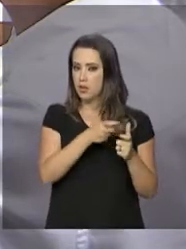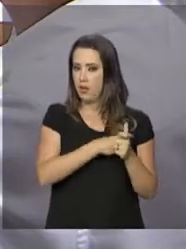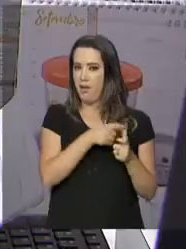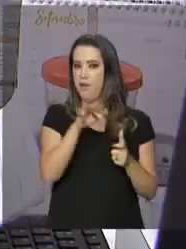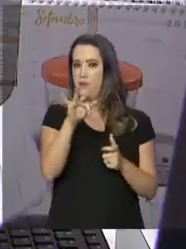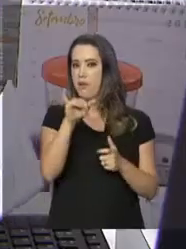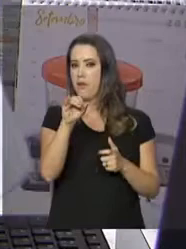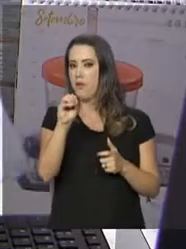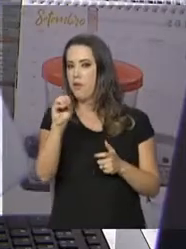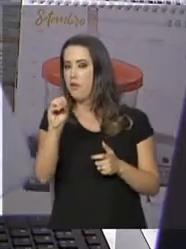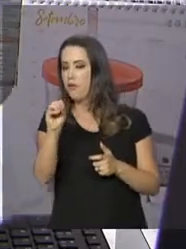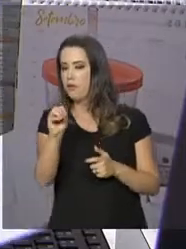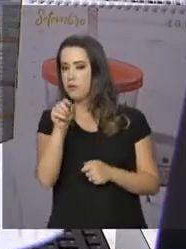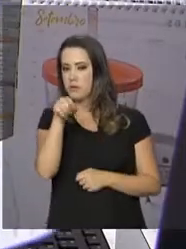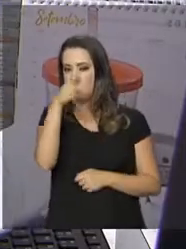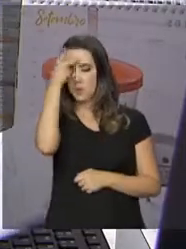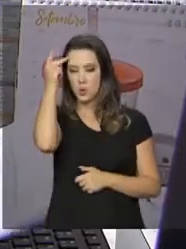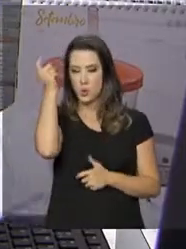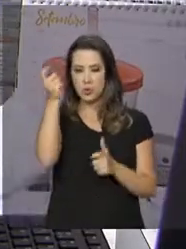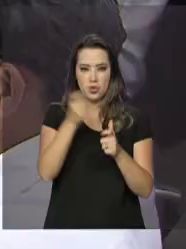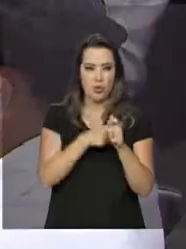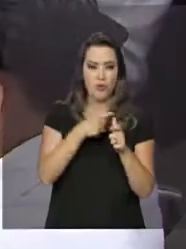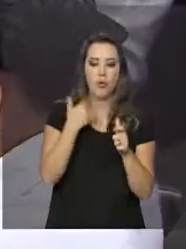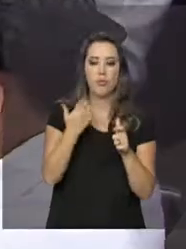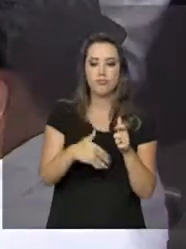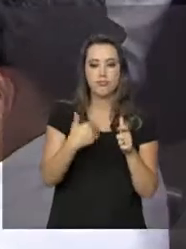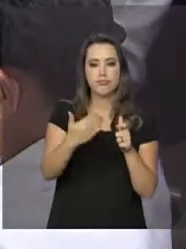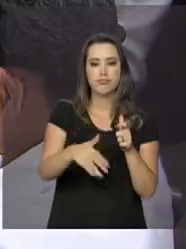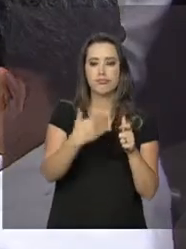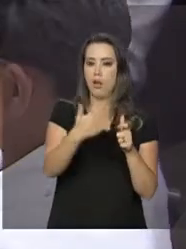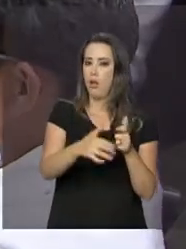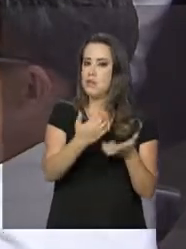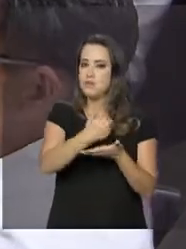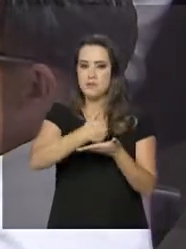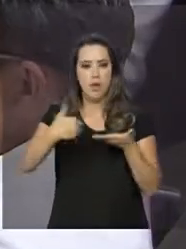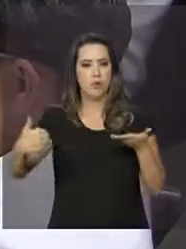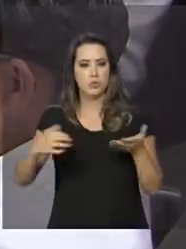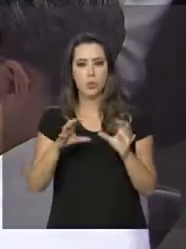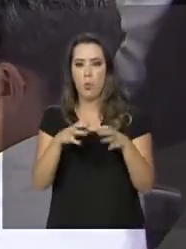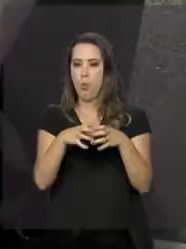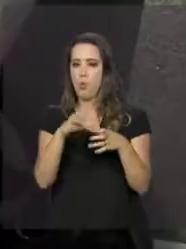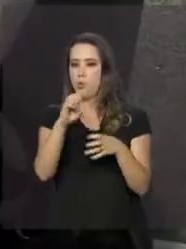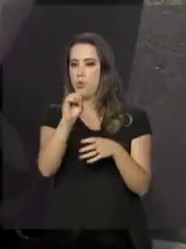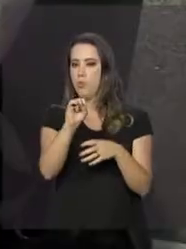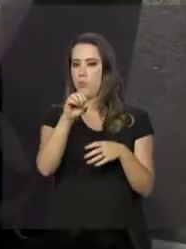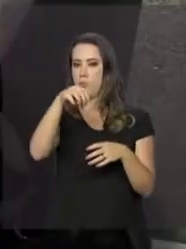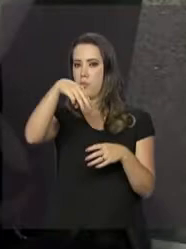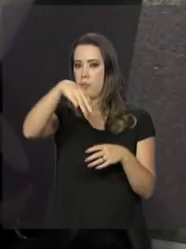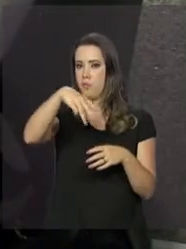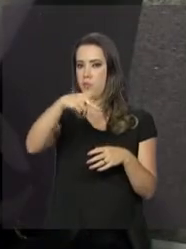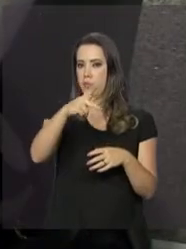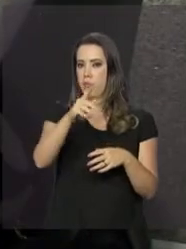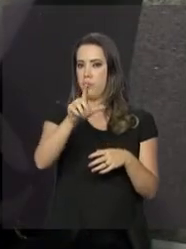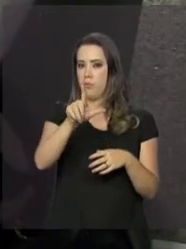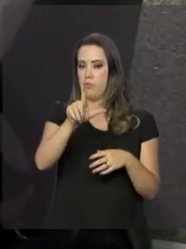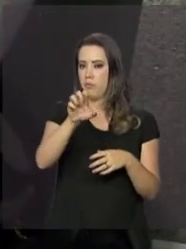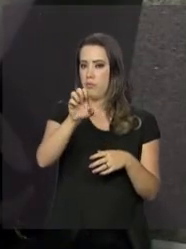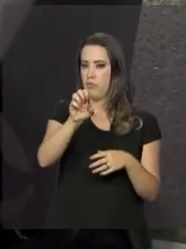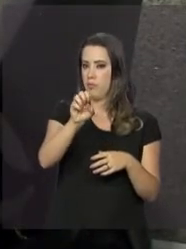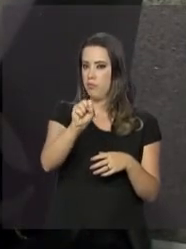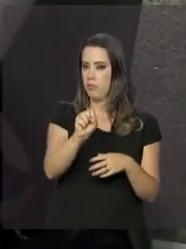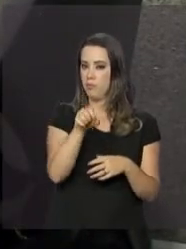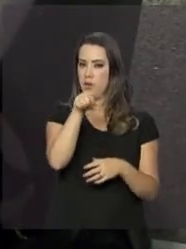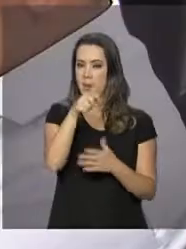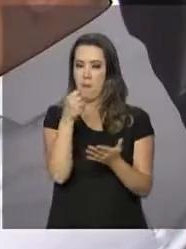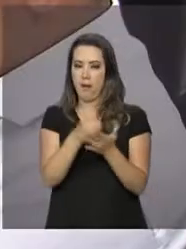quem não regularizar a situação será excluído do simples nacional regime simplificado de pagamento de